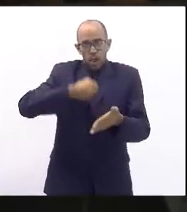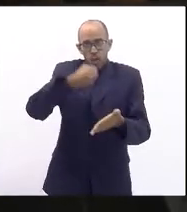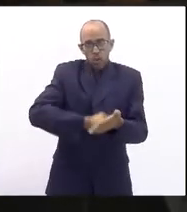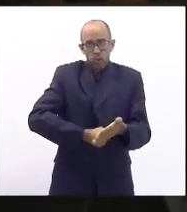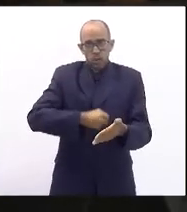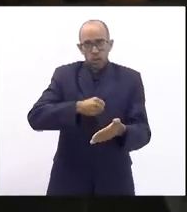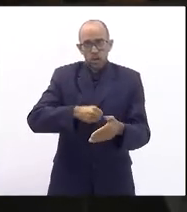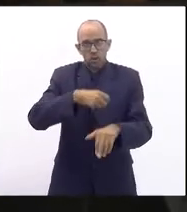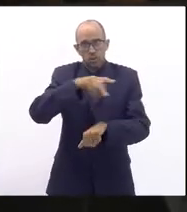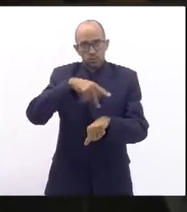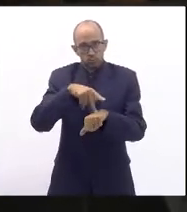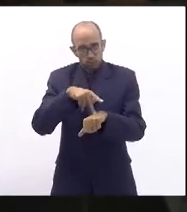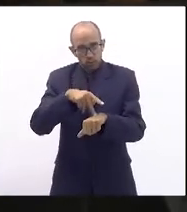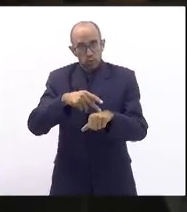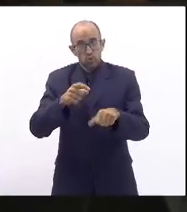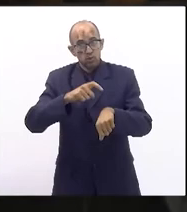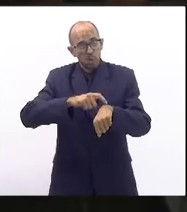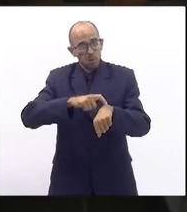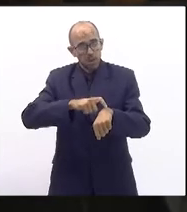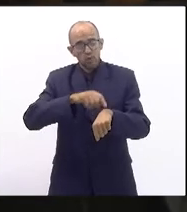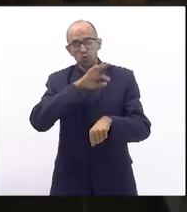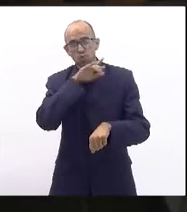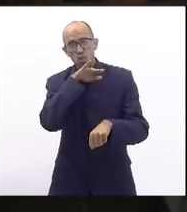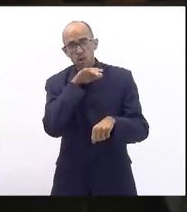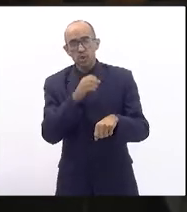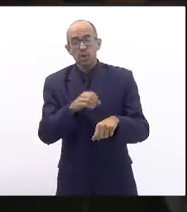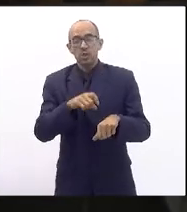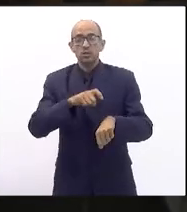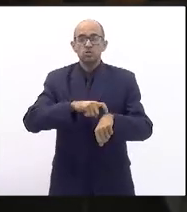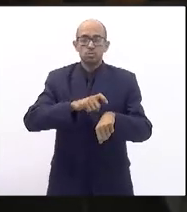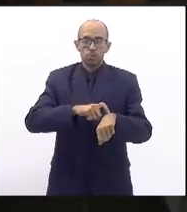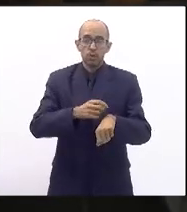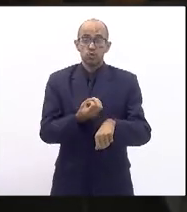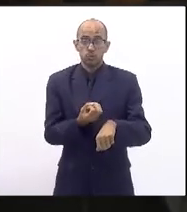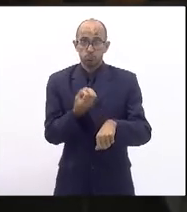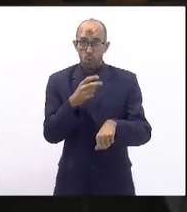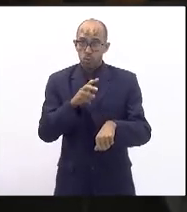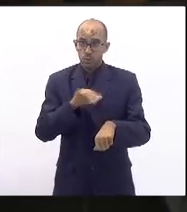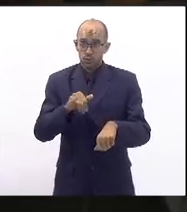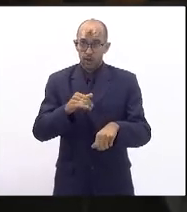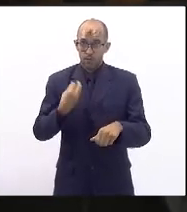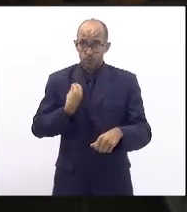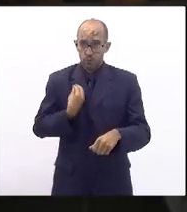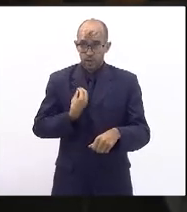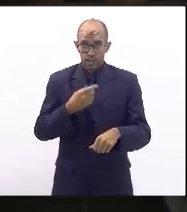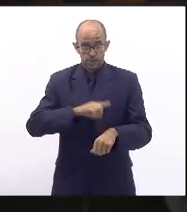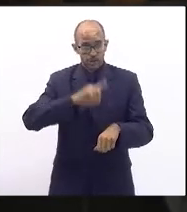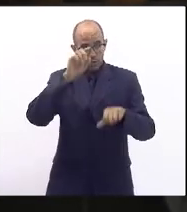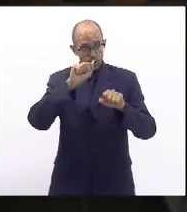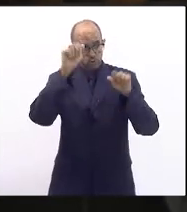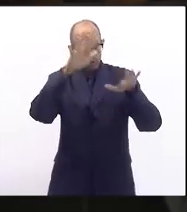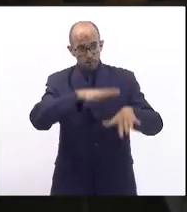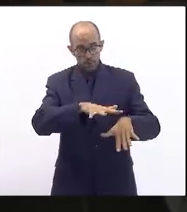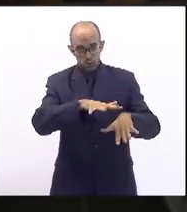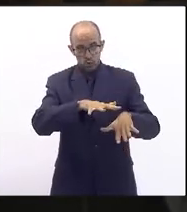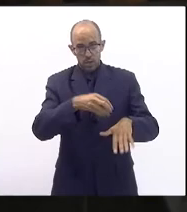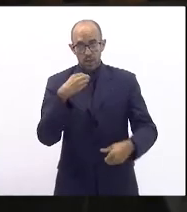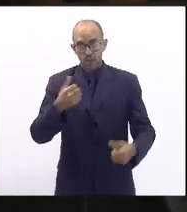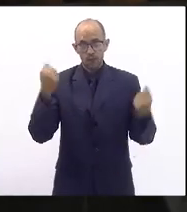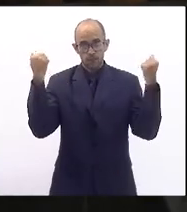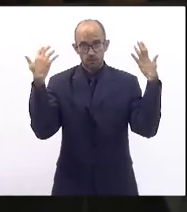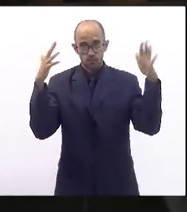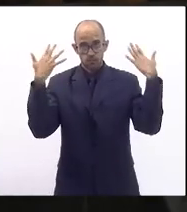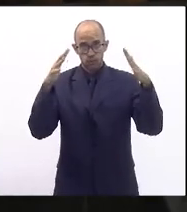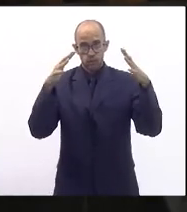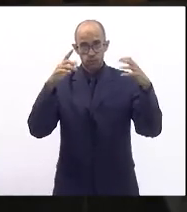nos piores e dos bons momentos que ela viver a Deus vos abençoe e viva